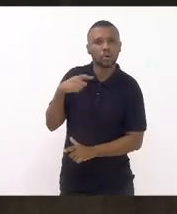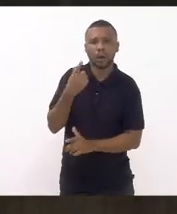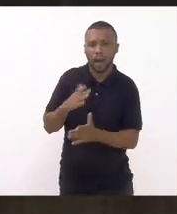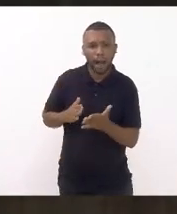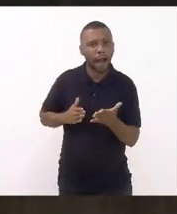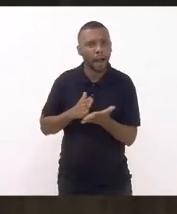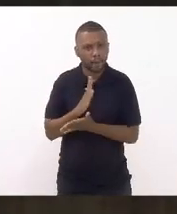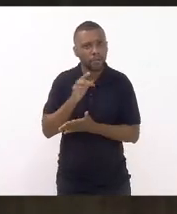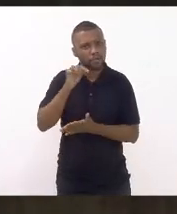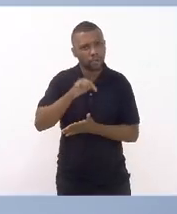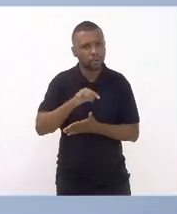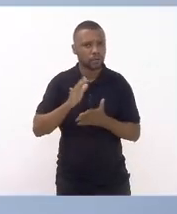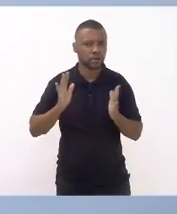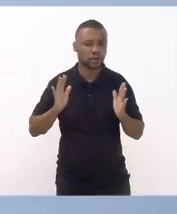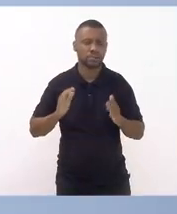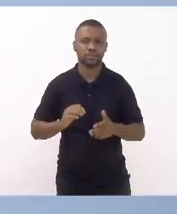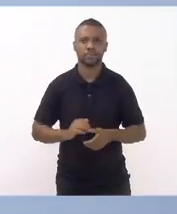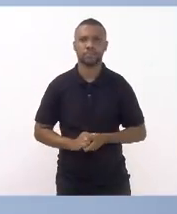aqui.